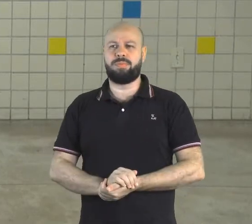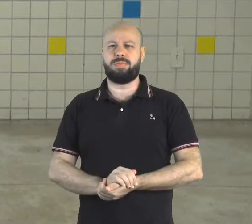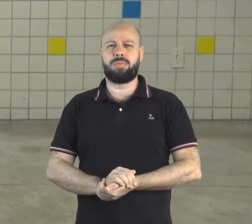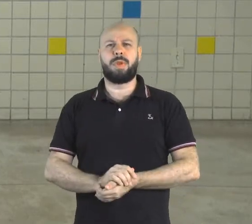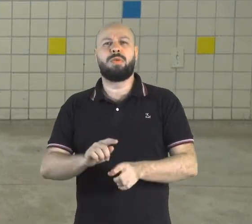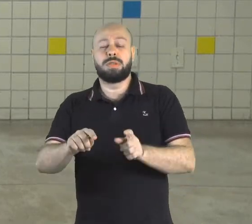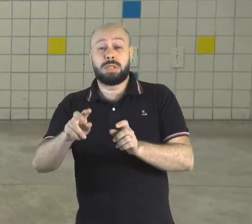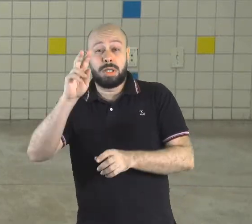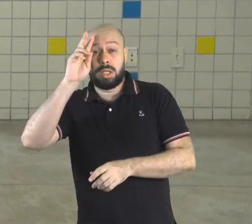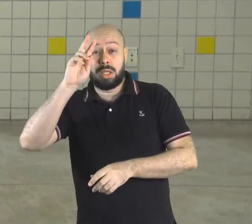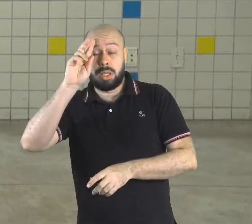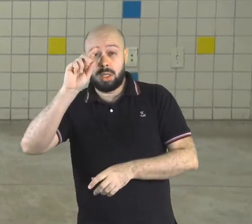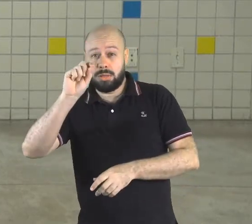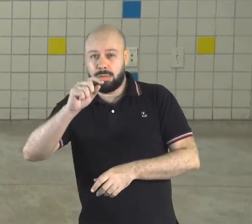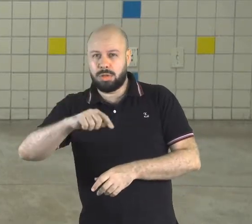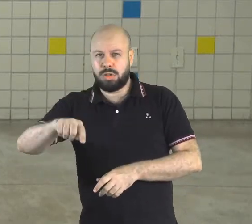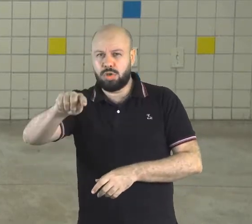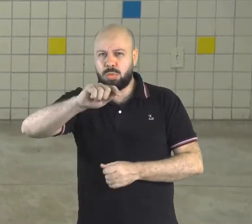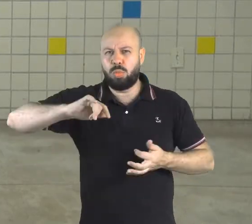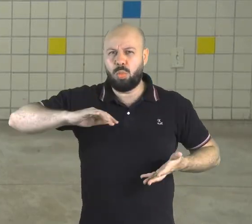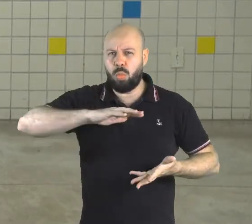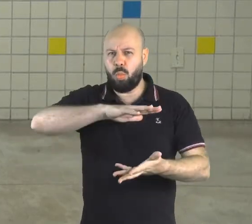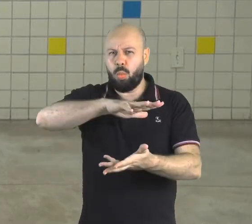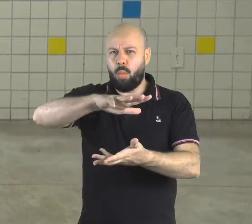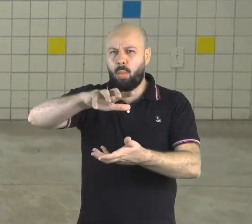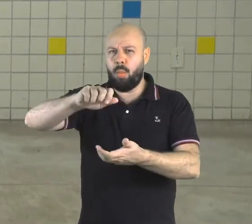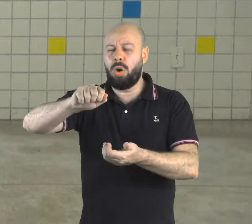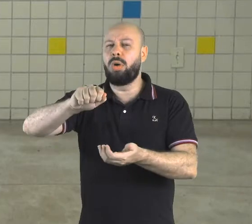Vocês se recordam que o mundo